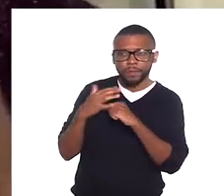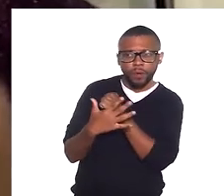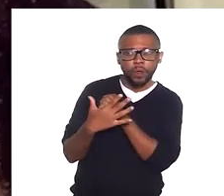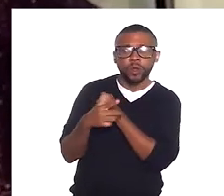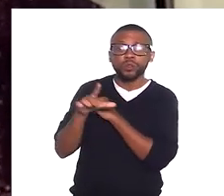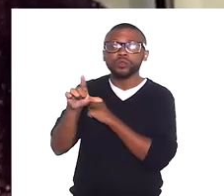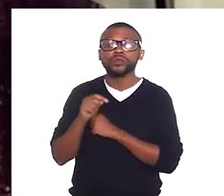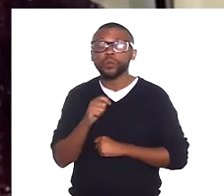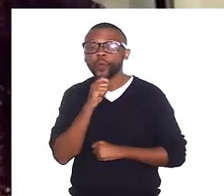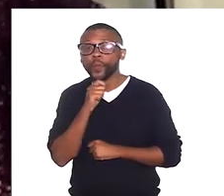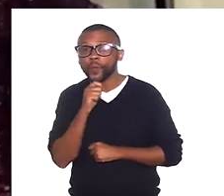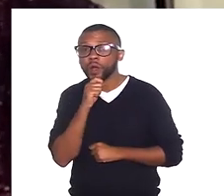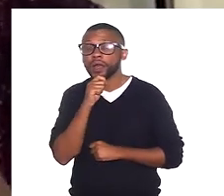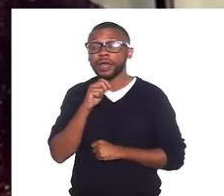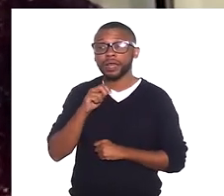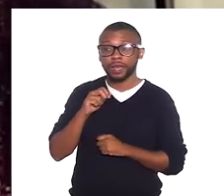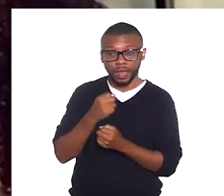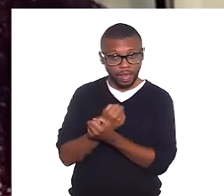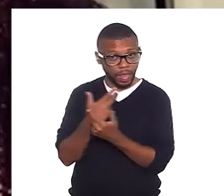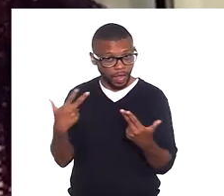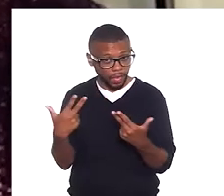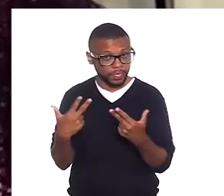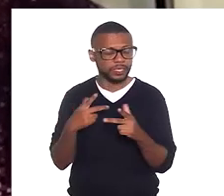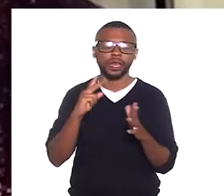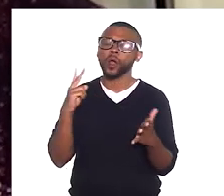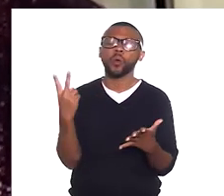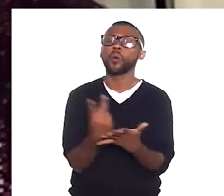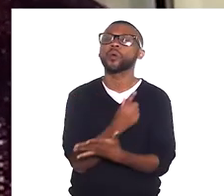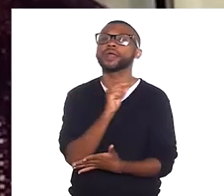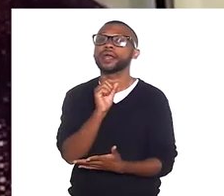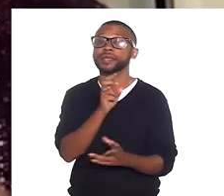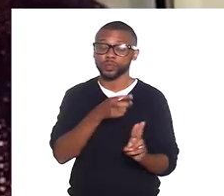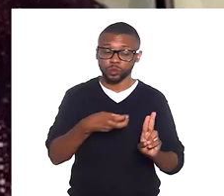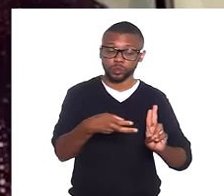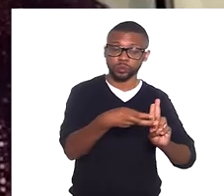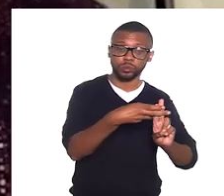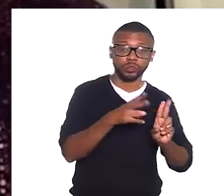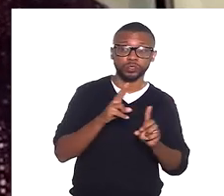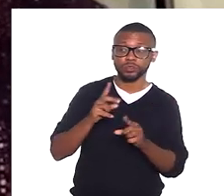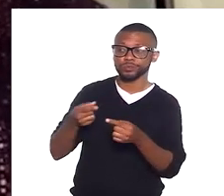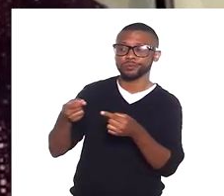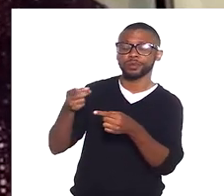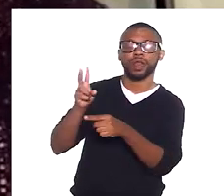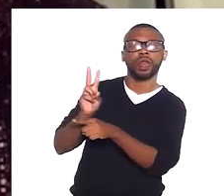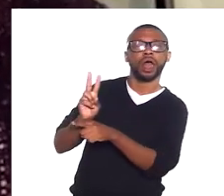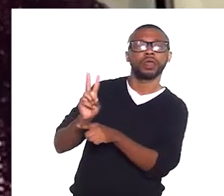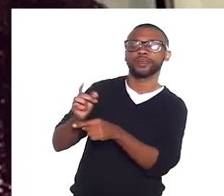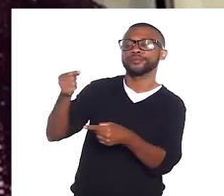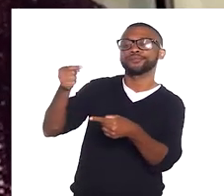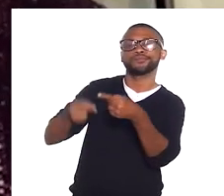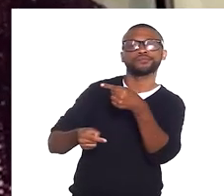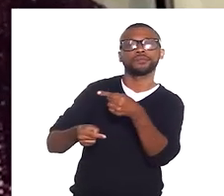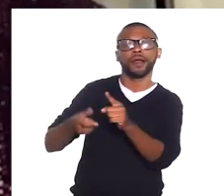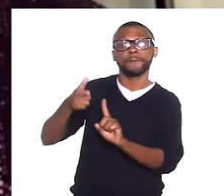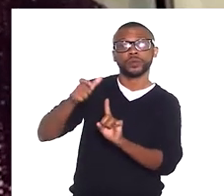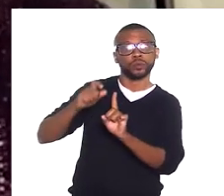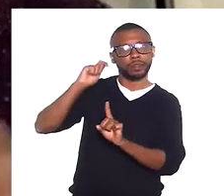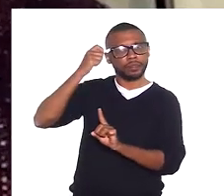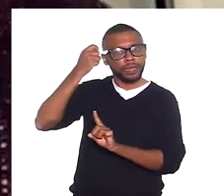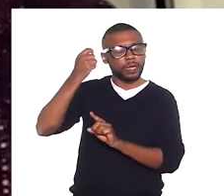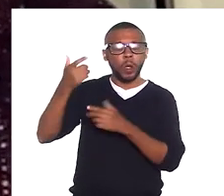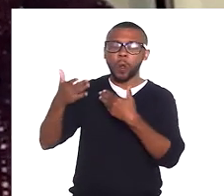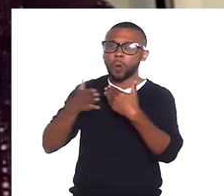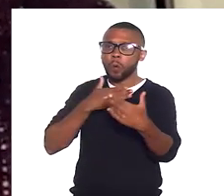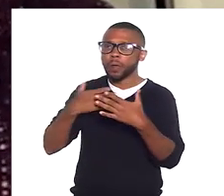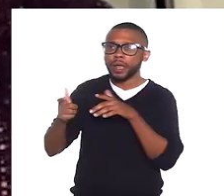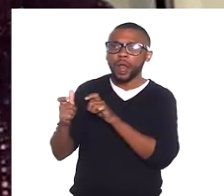raça, então o que, que é que está acontecendo? O que está acontecendo é que o serviço de saúde não atende de forma adequada as pessoas negras no Brasil